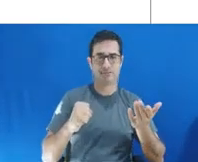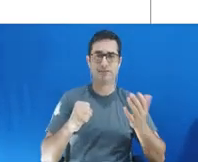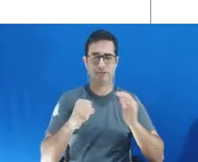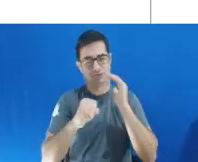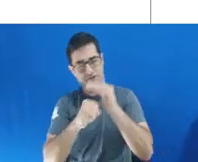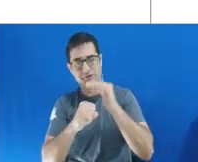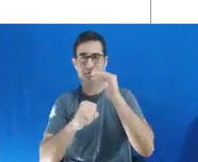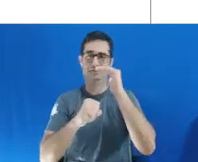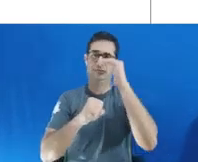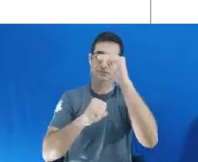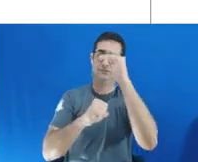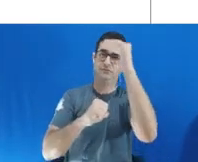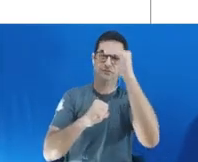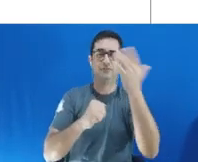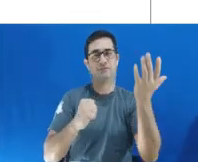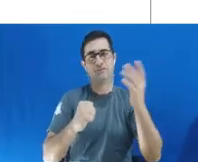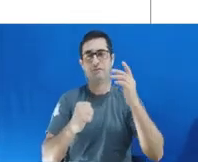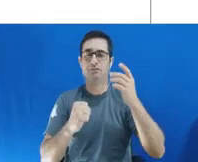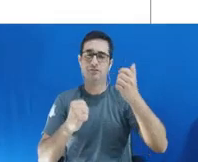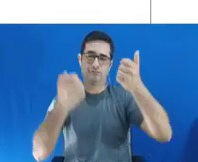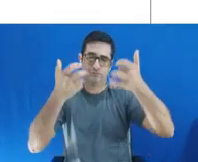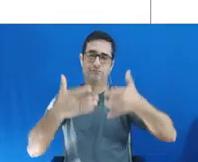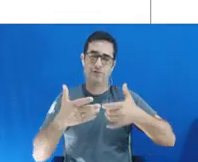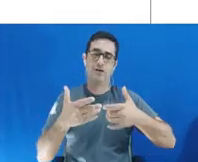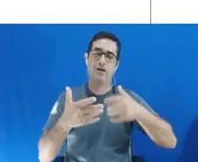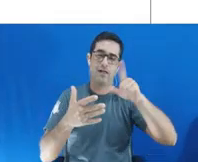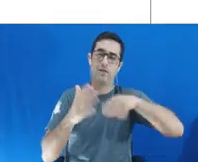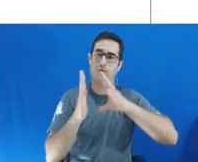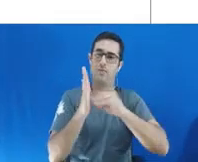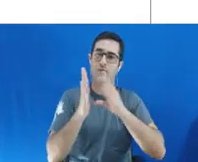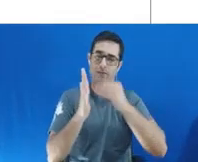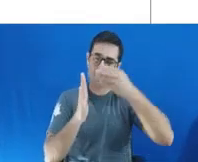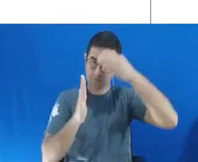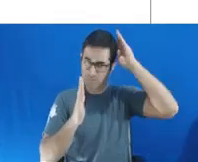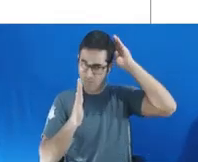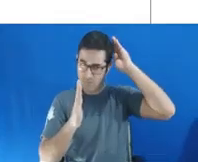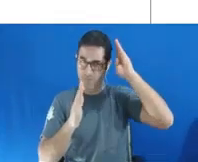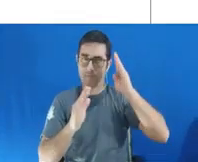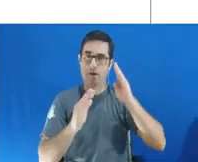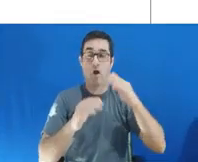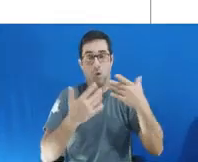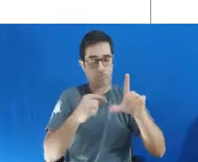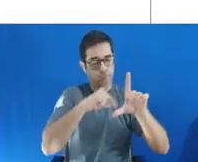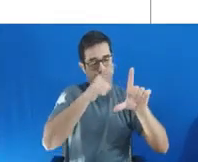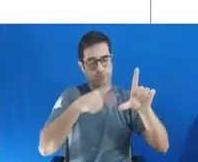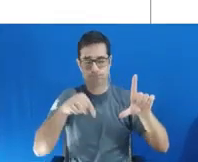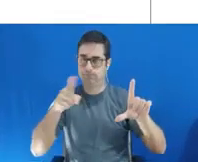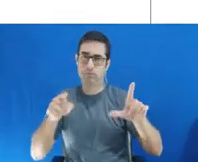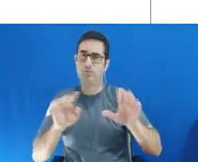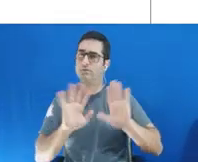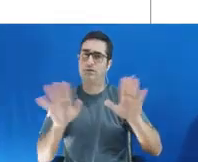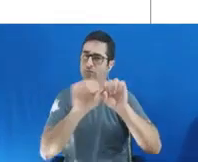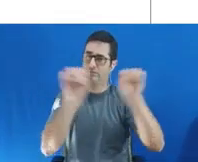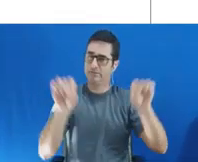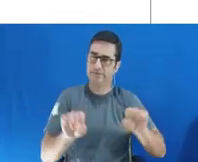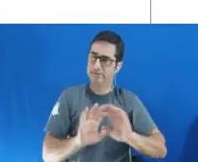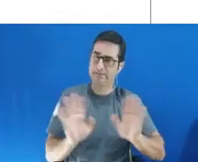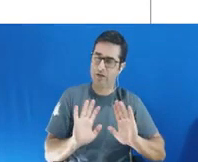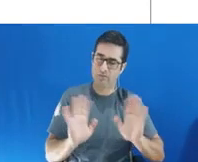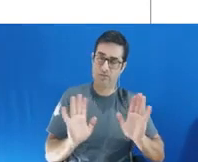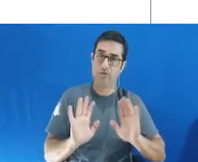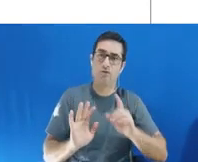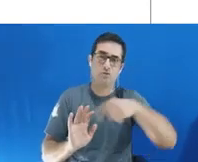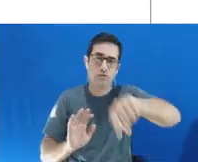níveis, subníveis, então eu vou usar o modelo de Bohr do planetário. Eu não vou utilizar o sistema de ondas, justamente para a